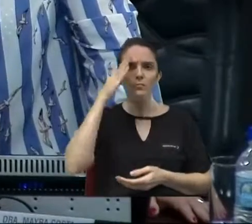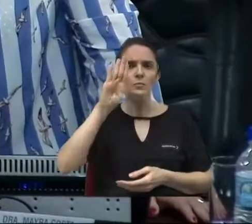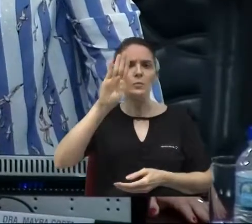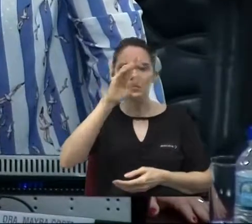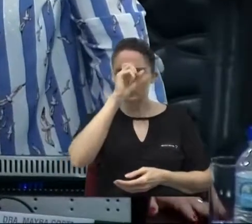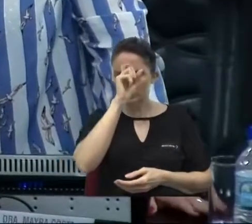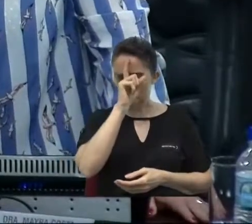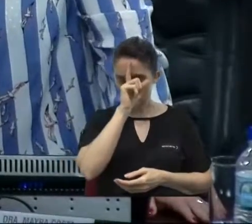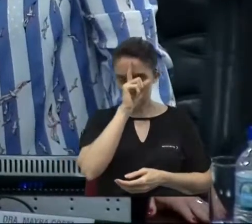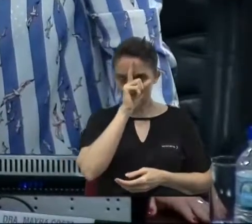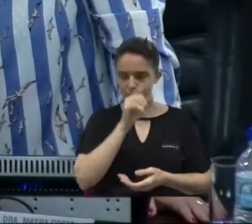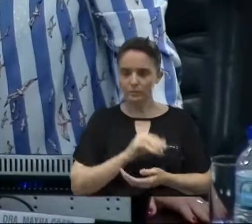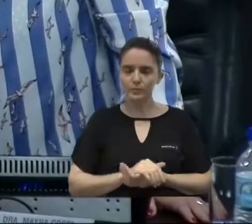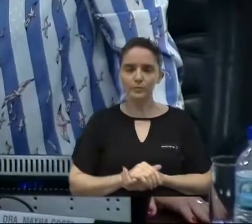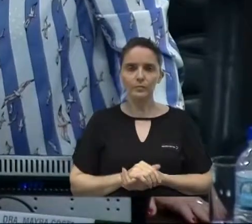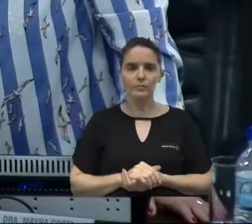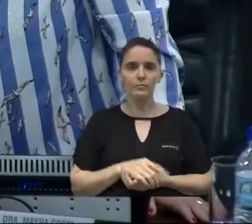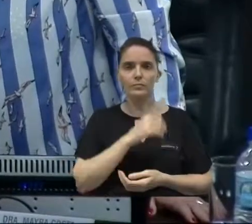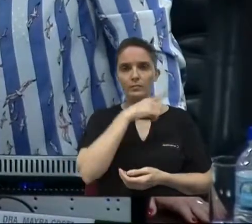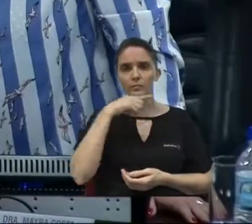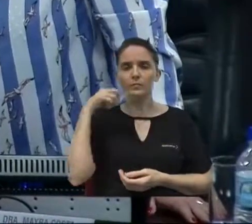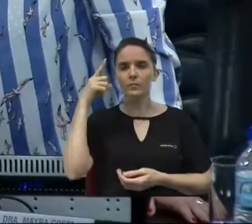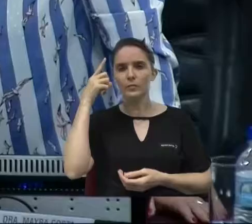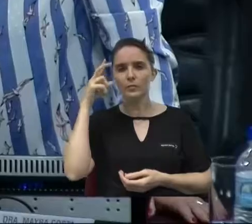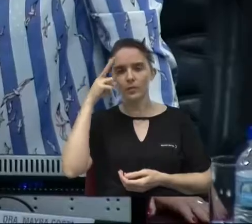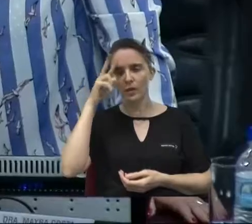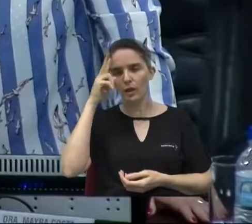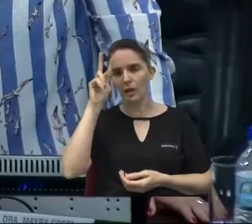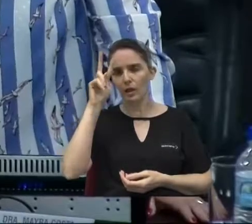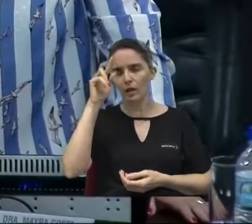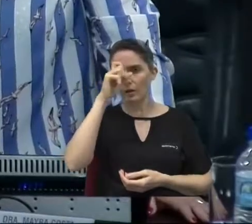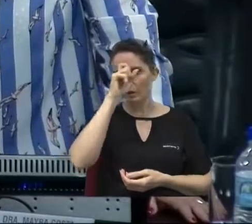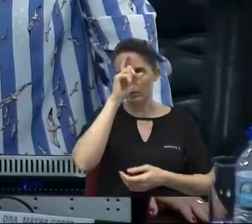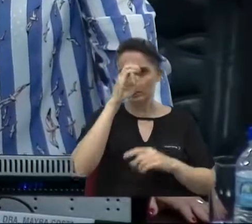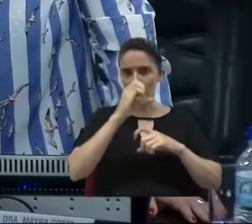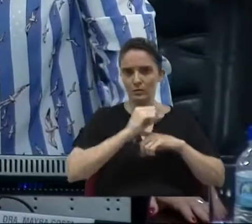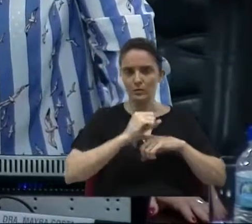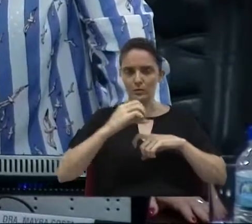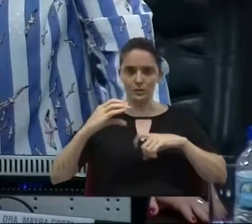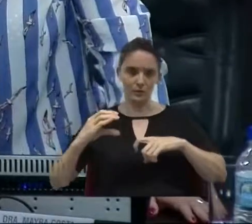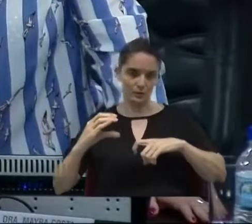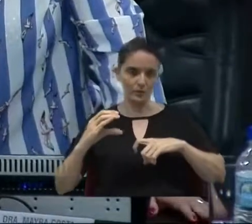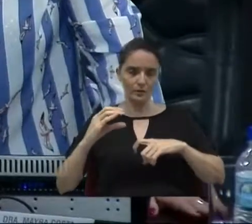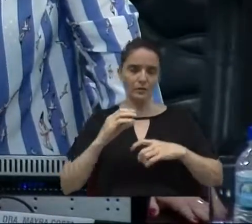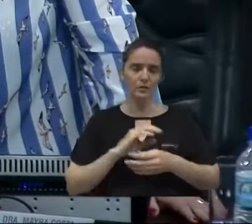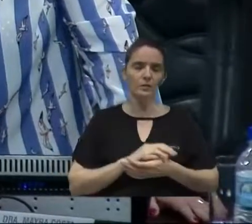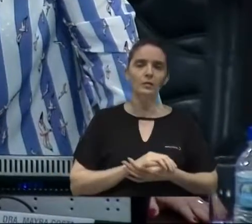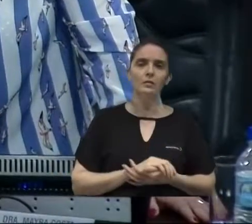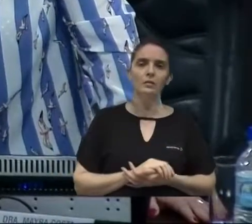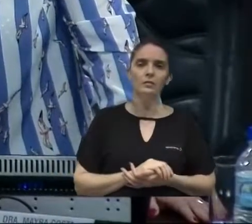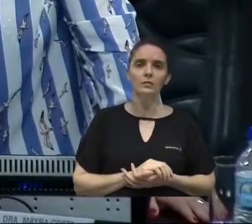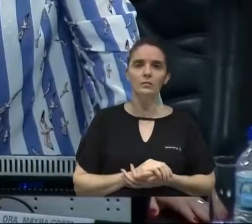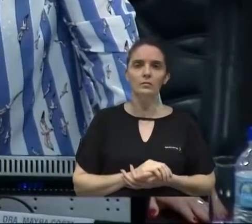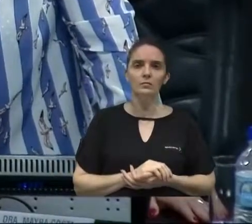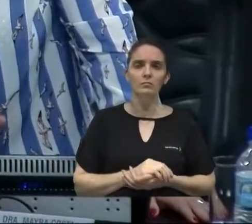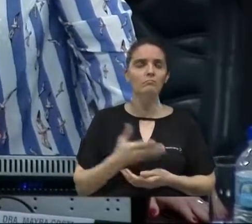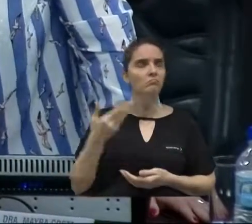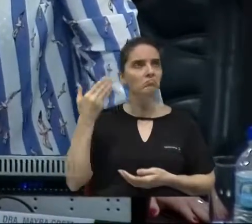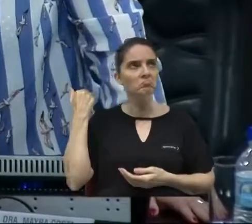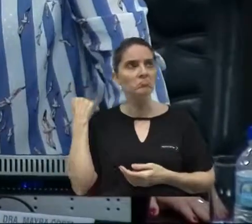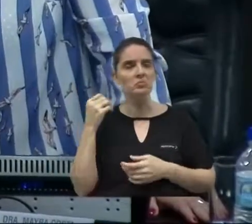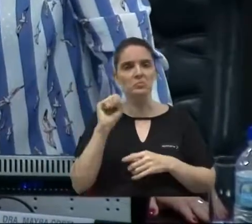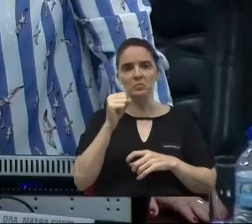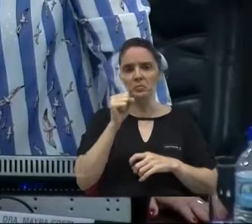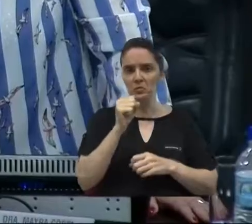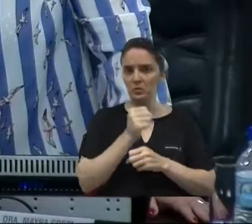si. Eu me lembro da Santa Casa, desde que eu trabalhei como plantonista da Santa Casa, eu já deixei mais ou menos há uns 8 anos, que